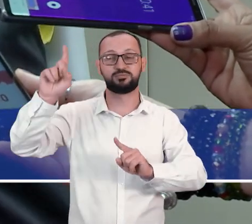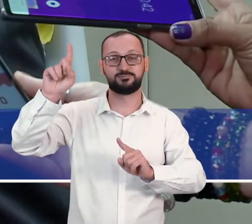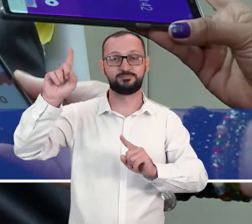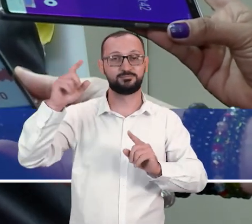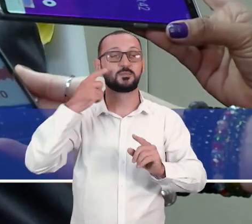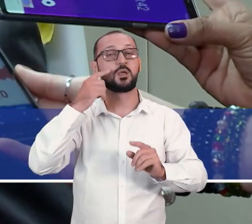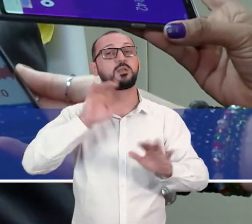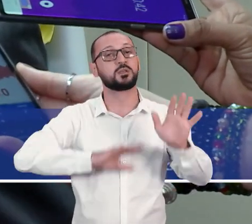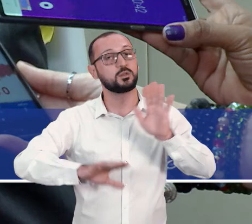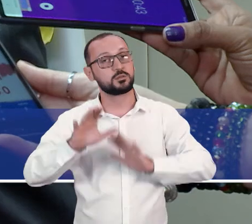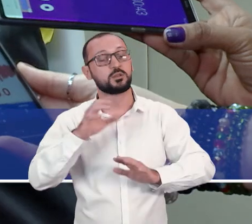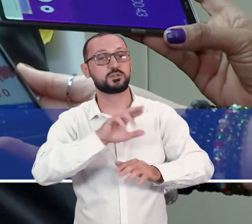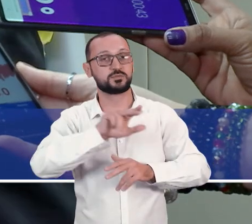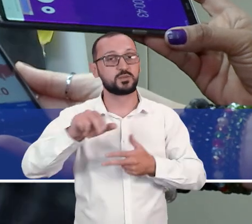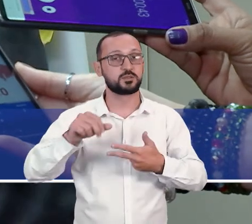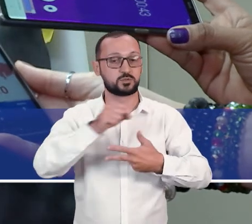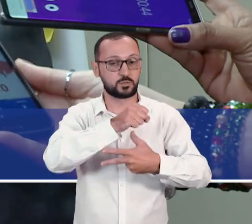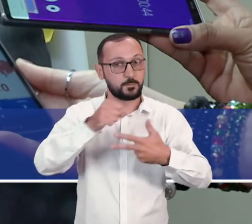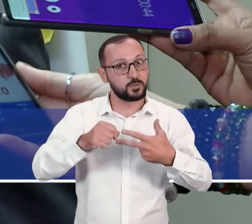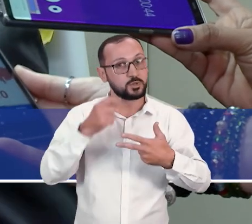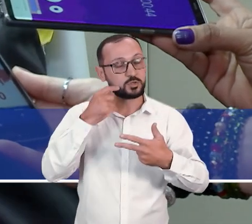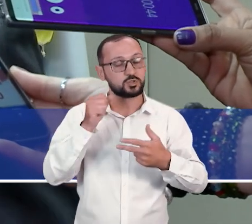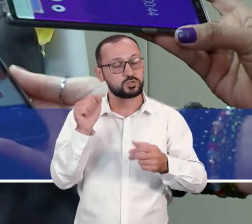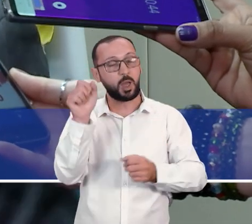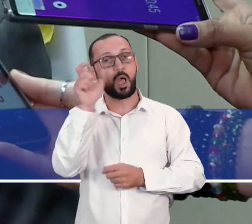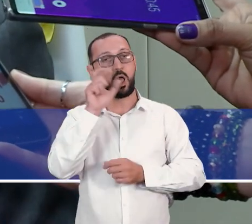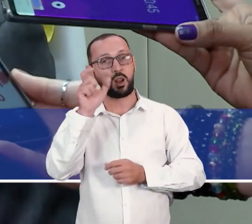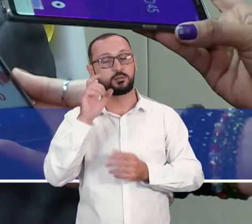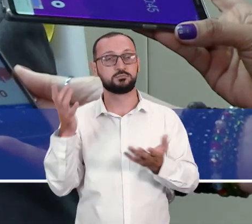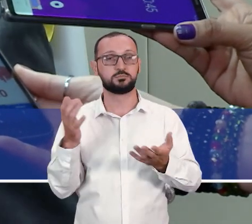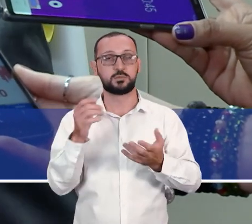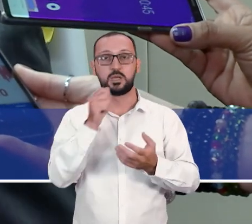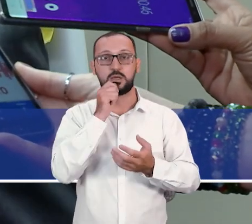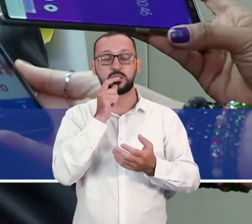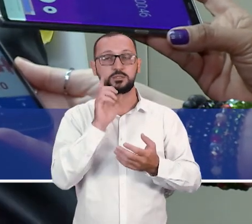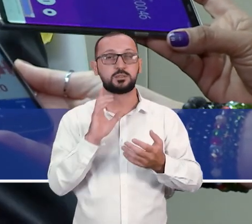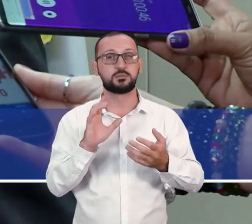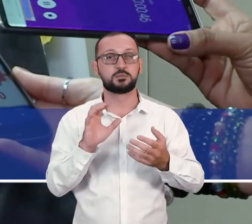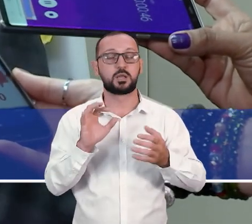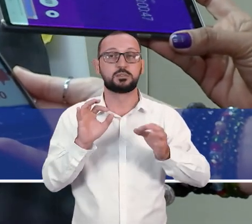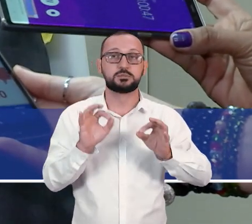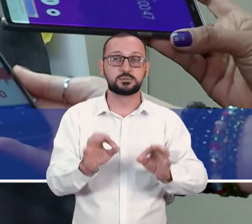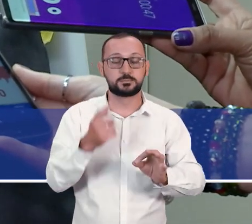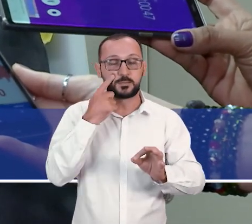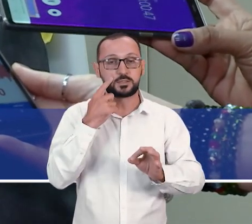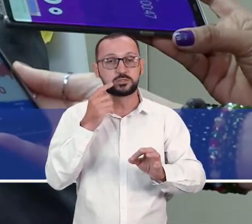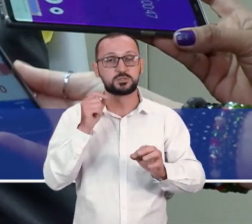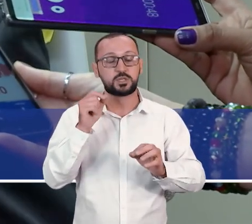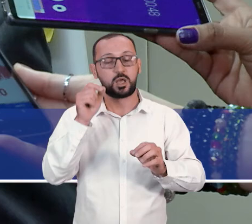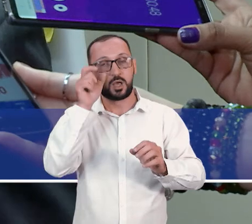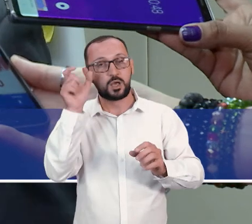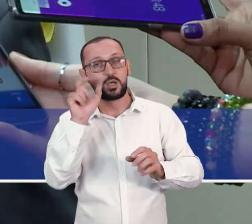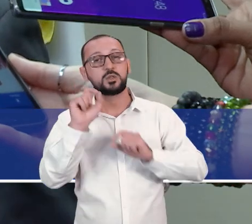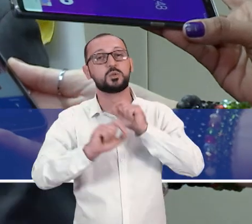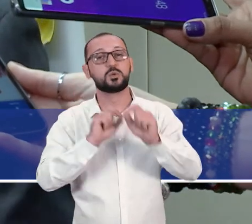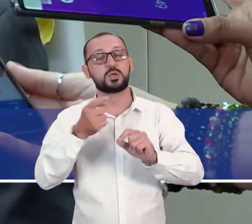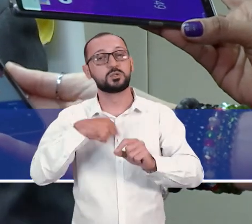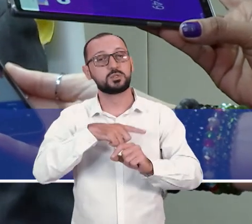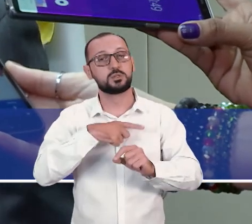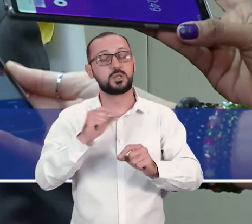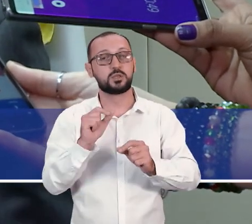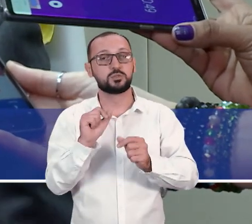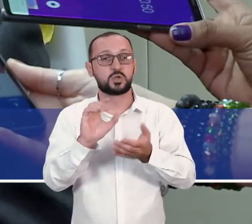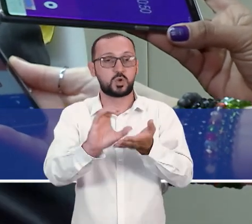Então, vários poderes já dentro do limite de alerta, ainda não no limite prudencial, mas chamando a atenção para